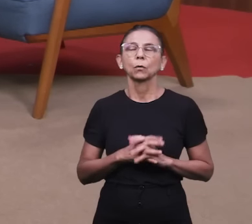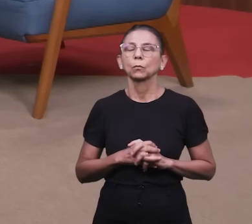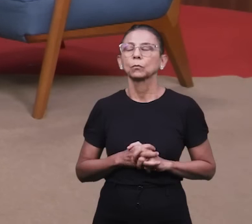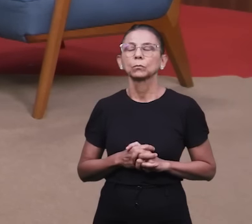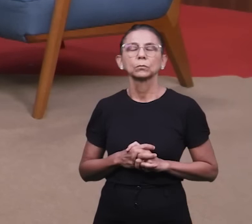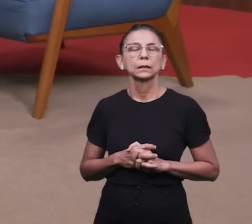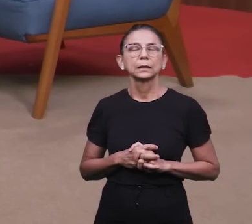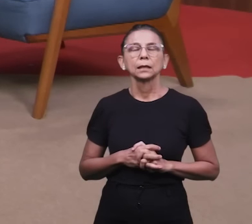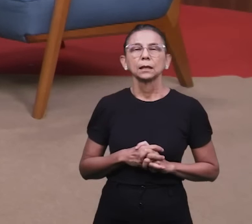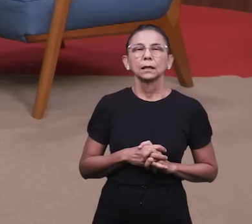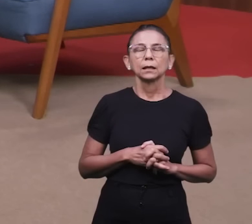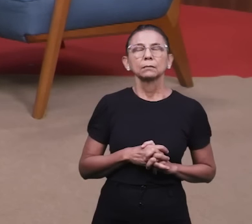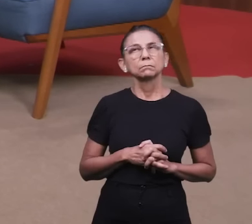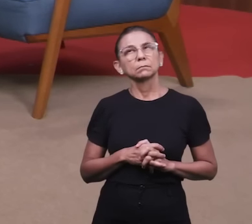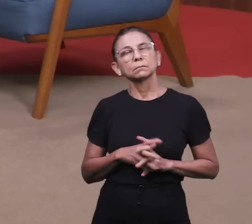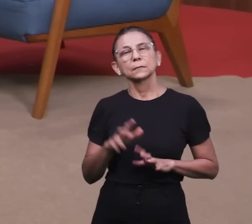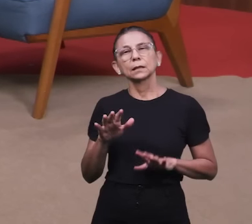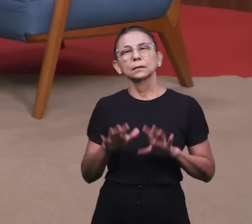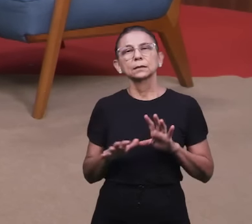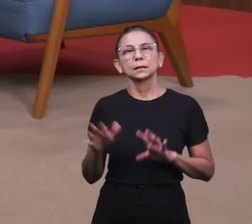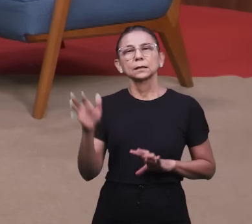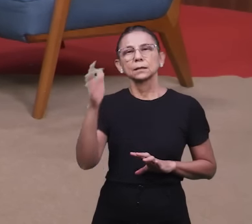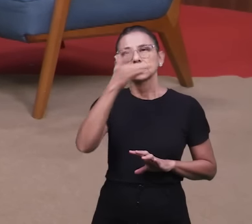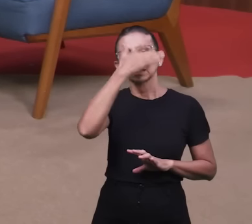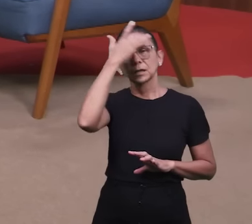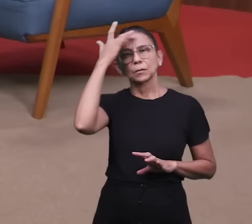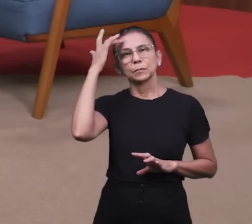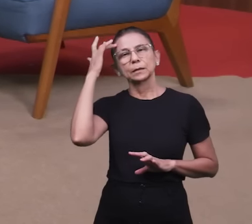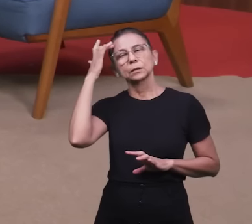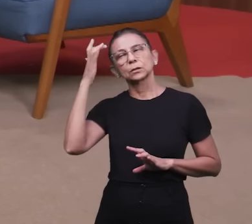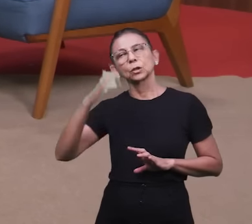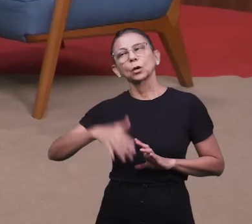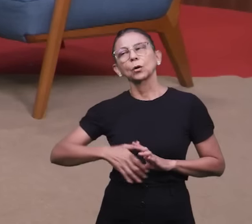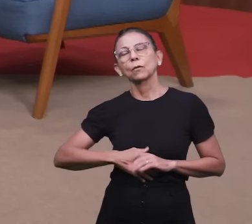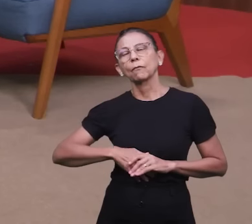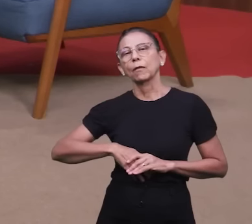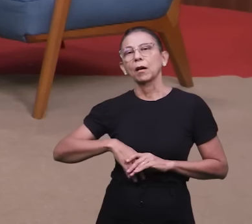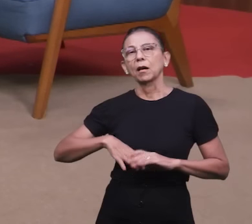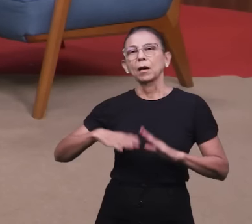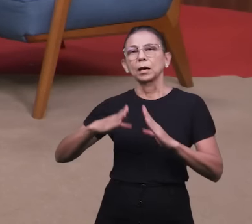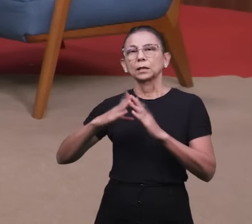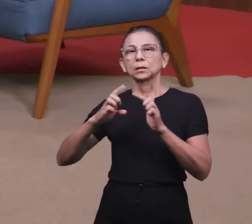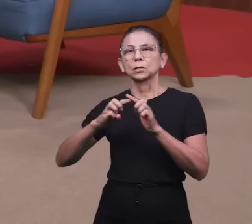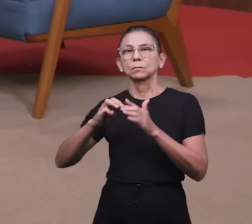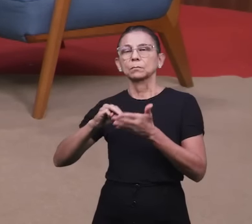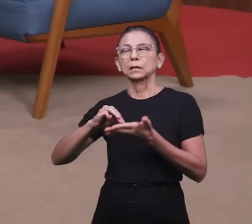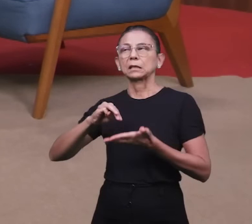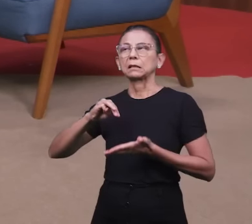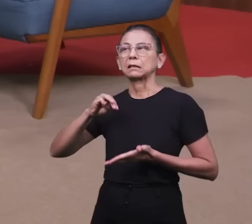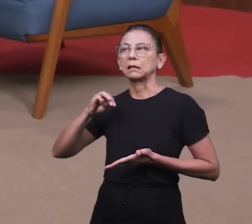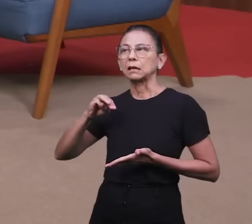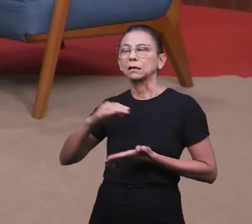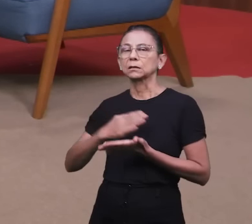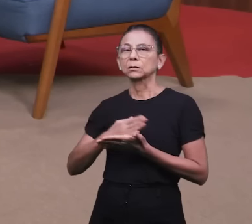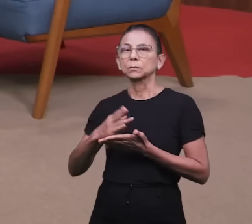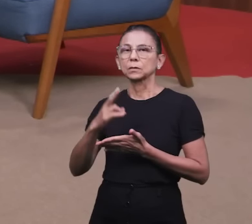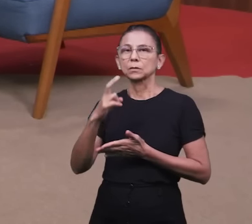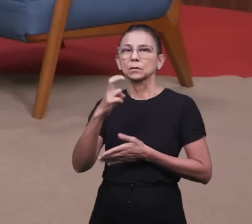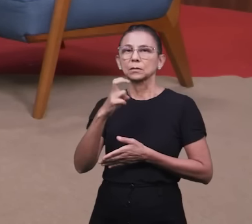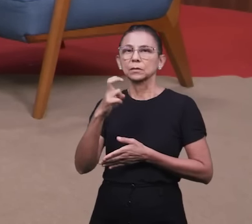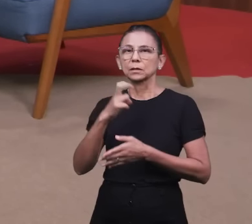associar esta obra A Toca onde a igreja está Maranata começou a qual é a 55 anos atrás